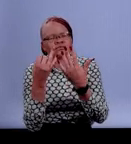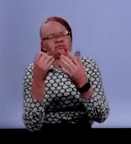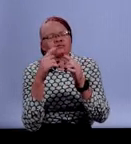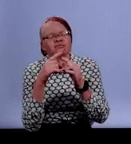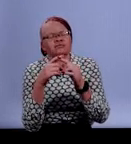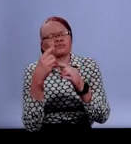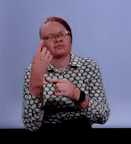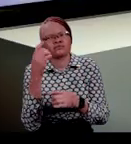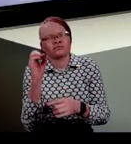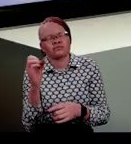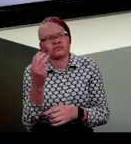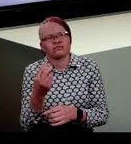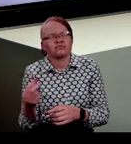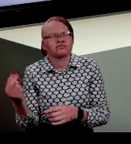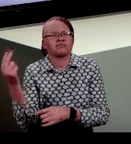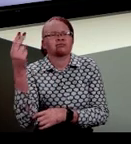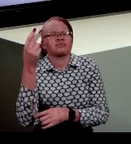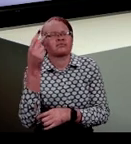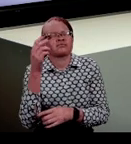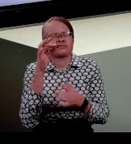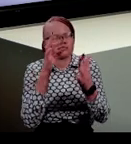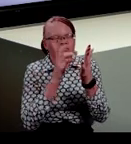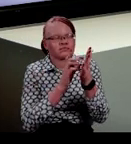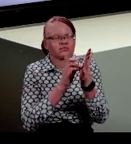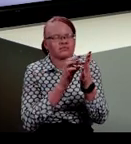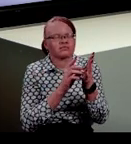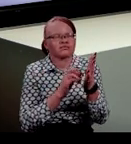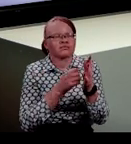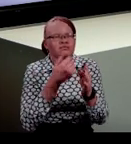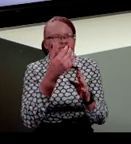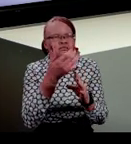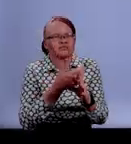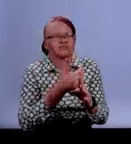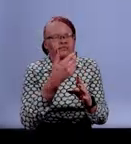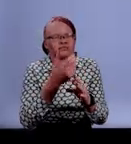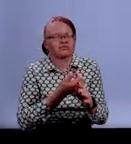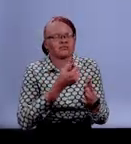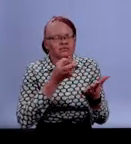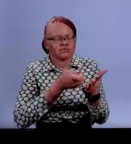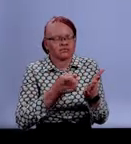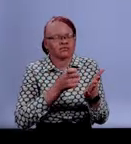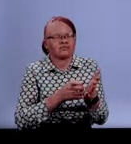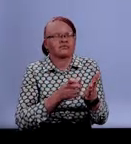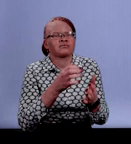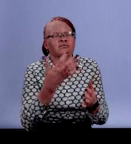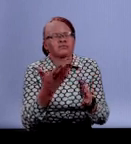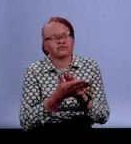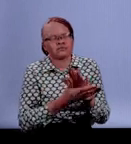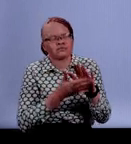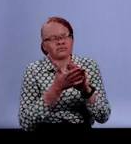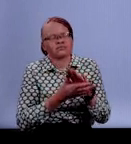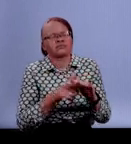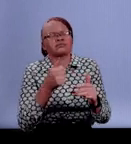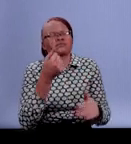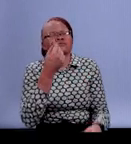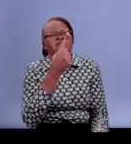elevado a 2 e vamos ver que resolver algumas atividades escreve na forma de potência